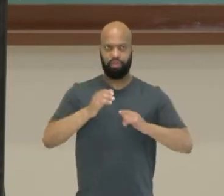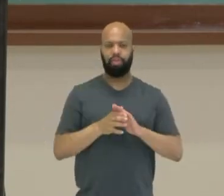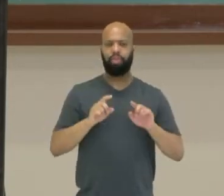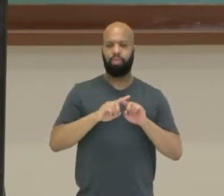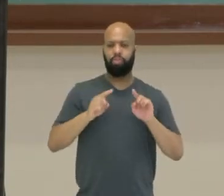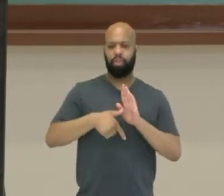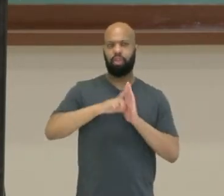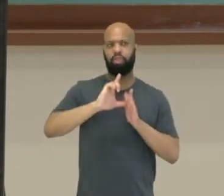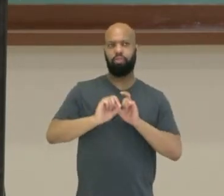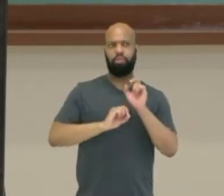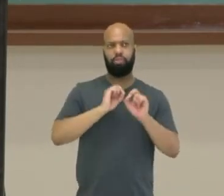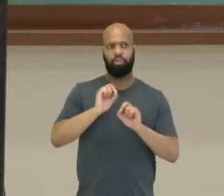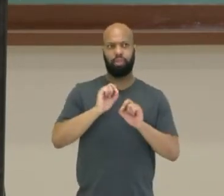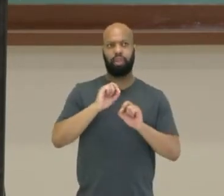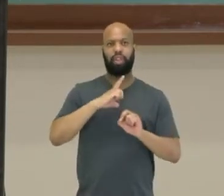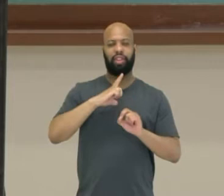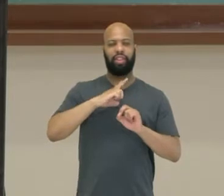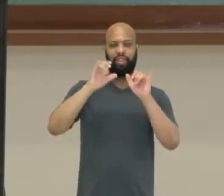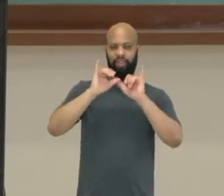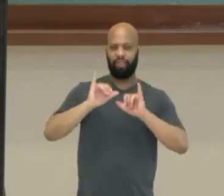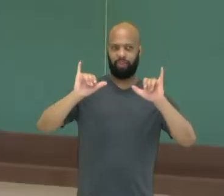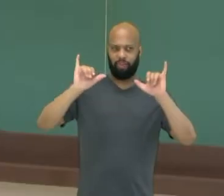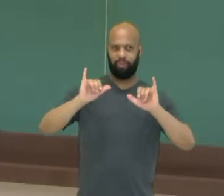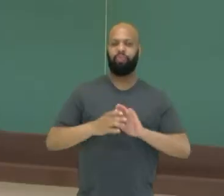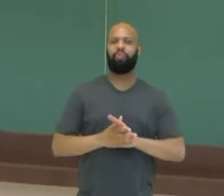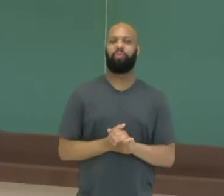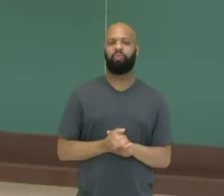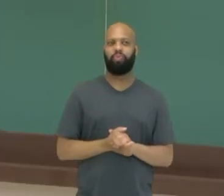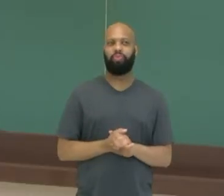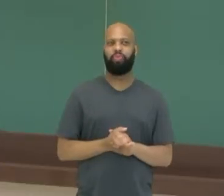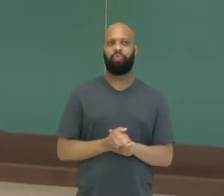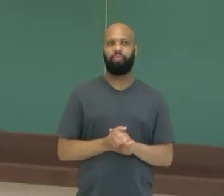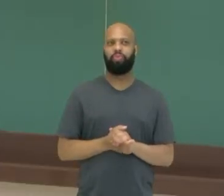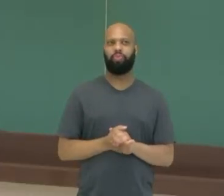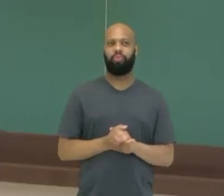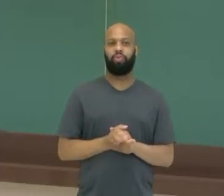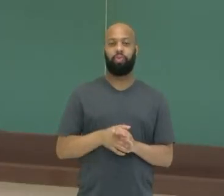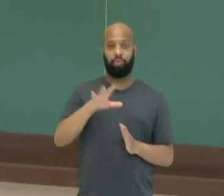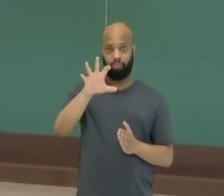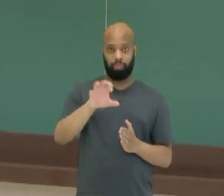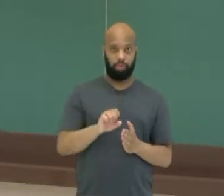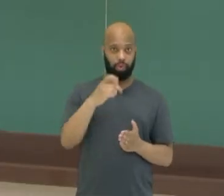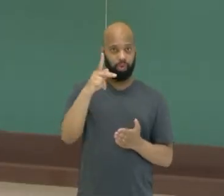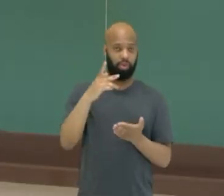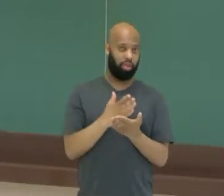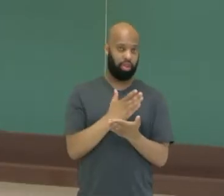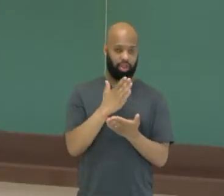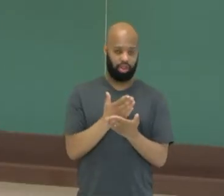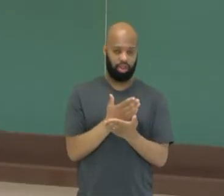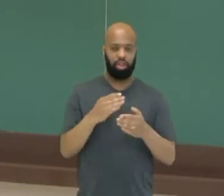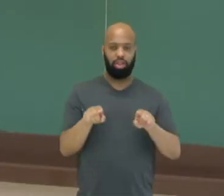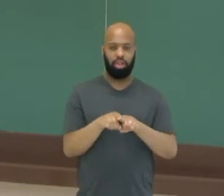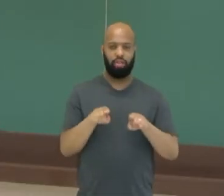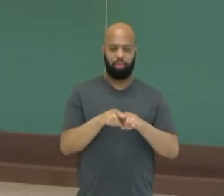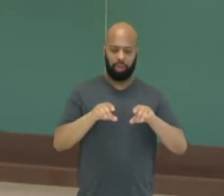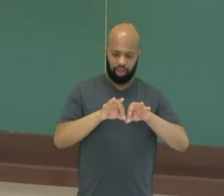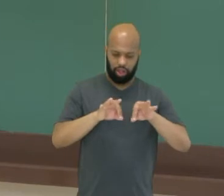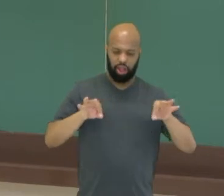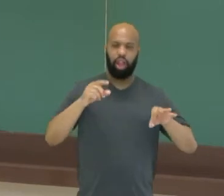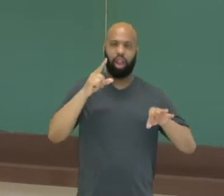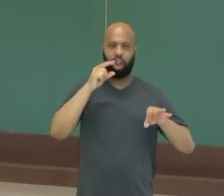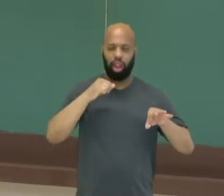com isso, vamos para os nossos recadinhos? Então, cadê o seu caderno? Cadê o seu penal para fazer